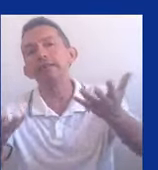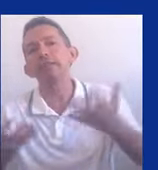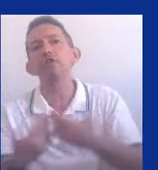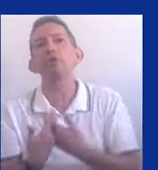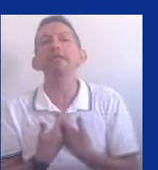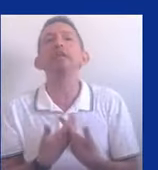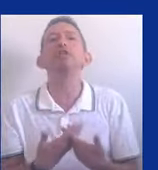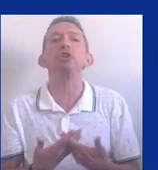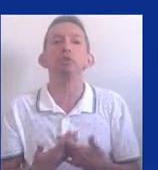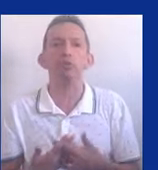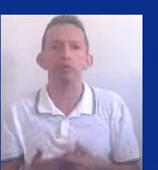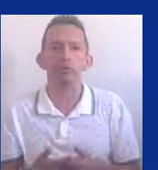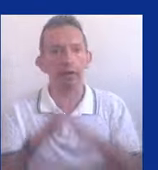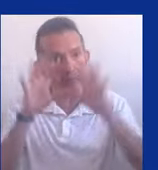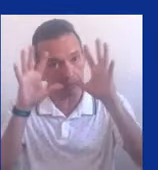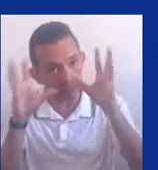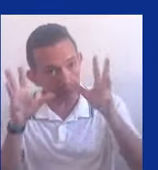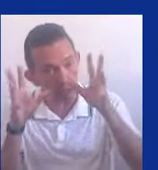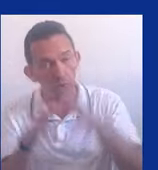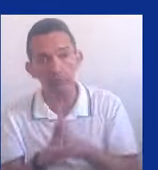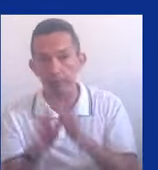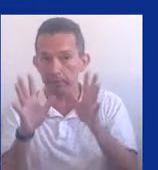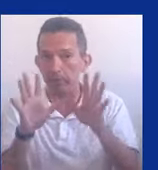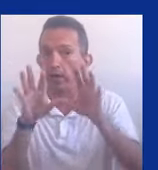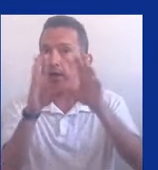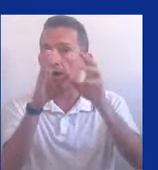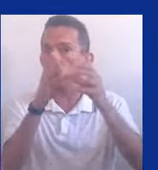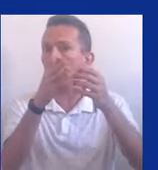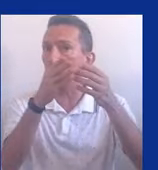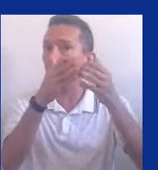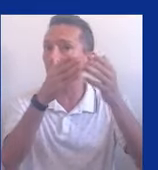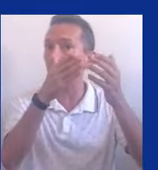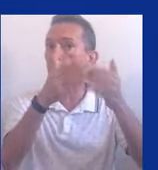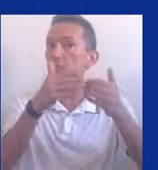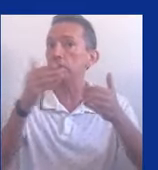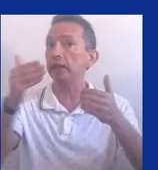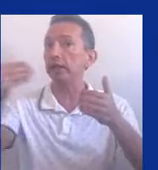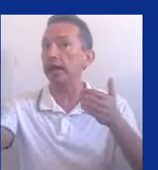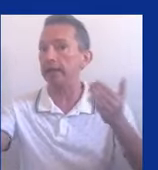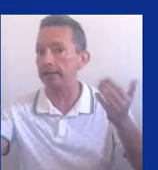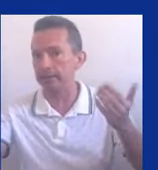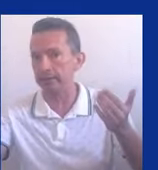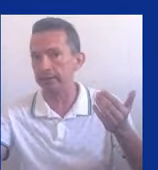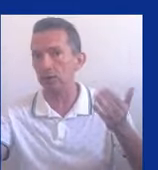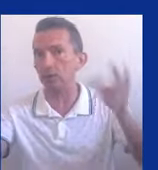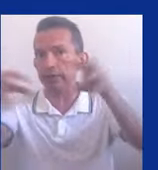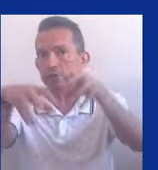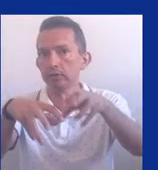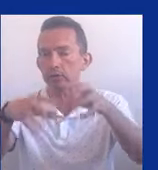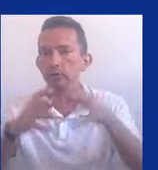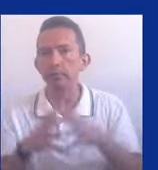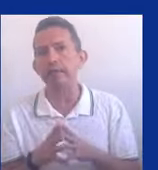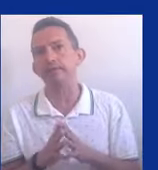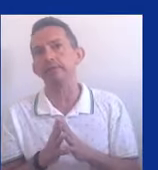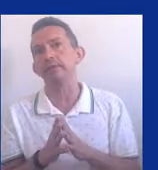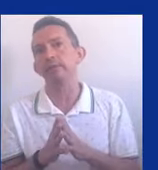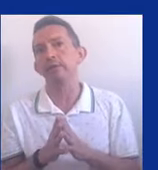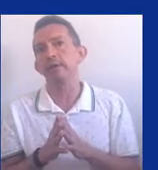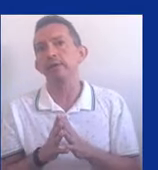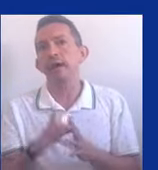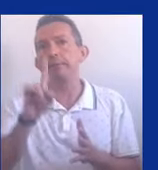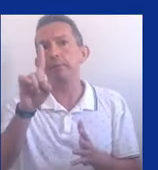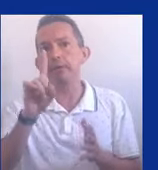que servem esses dois retículos? Aí você vai no nome primeiro. É um conjunto de canais encontrado dentro do